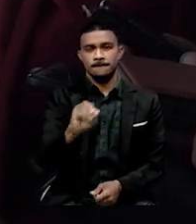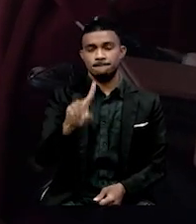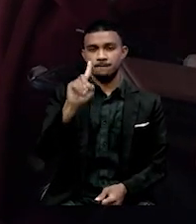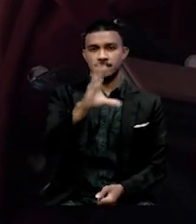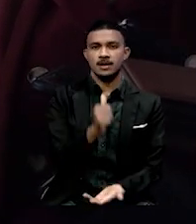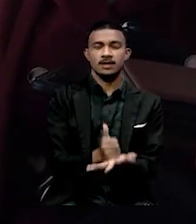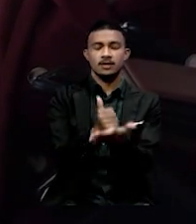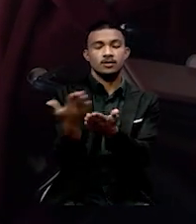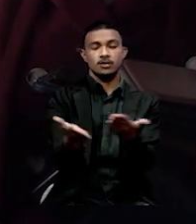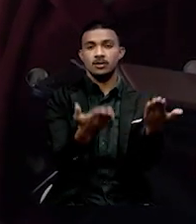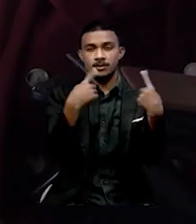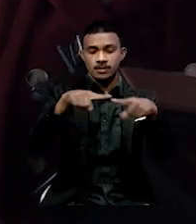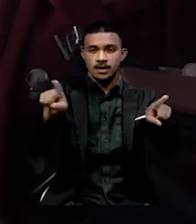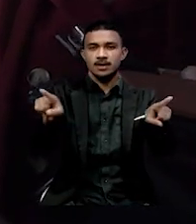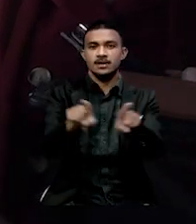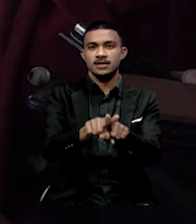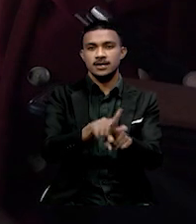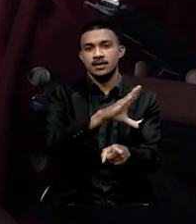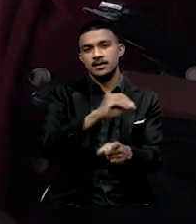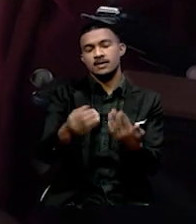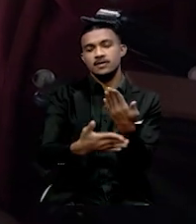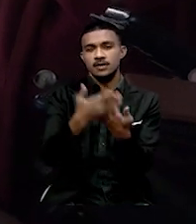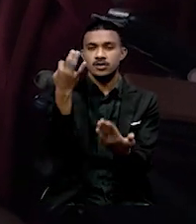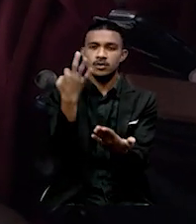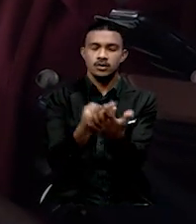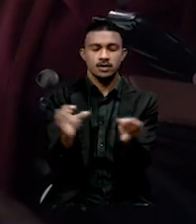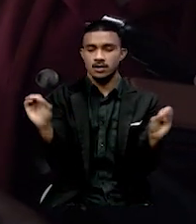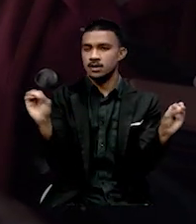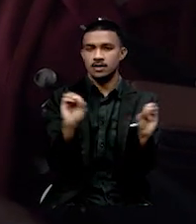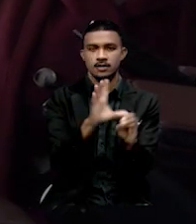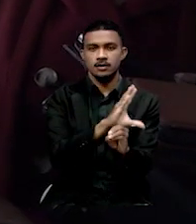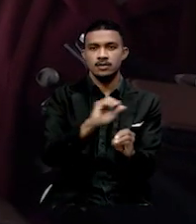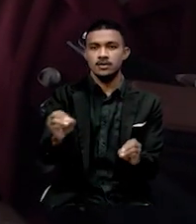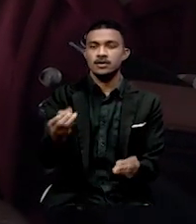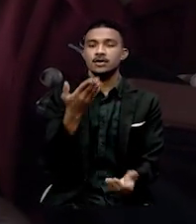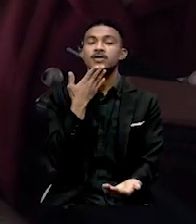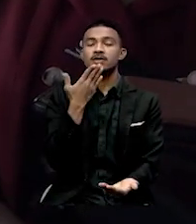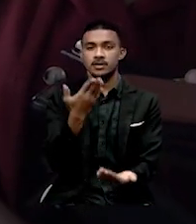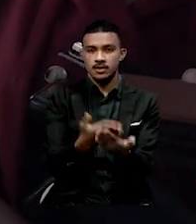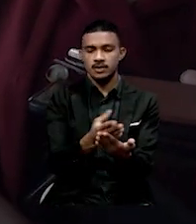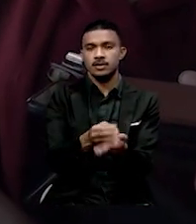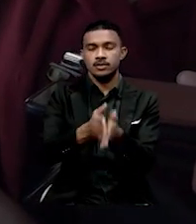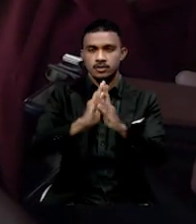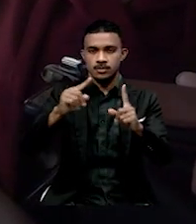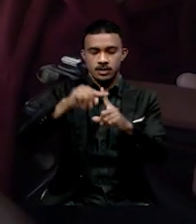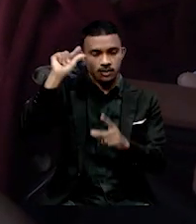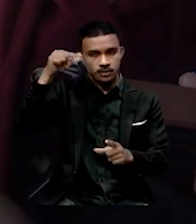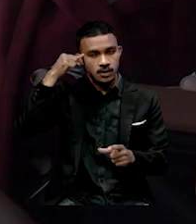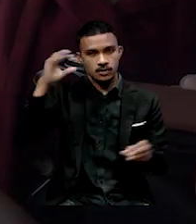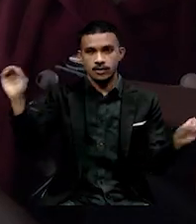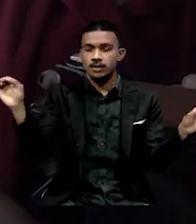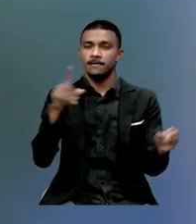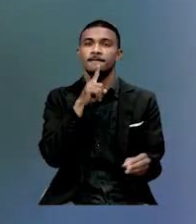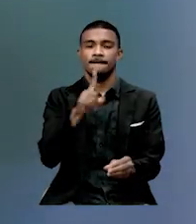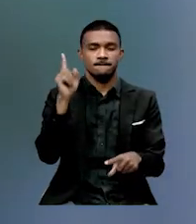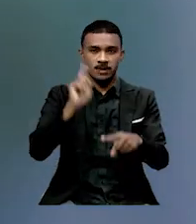acreditar no lori ba anesta né passe lo os na loja apelo da ida tangos governo quando lá é certeza lá liga